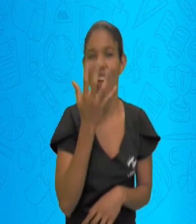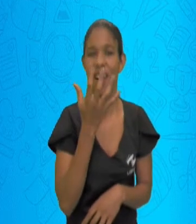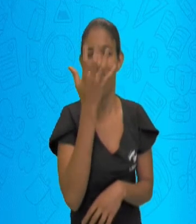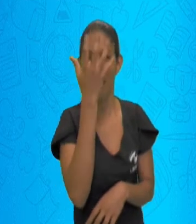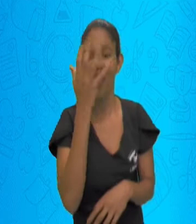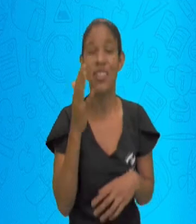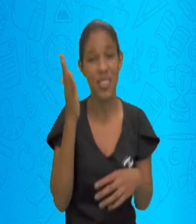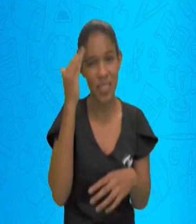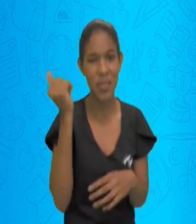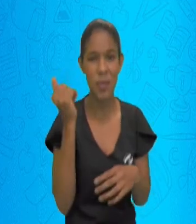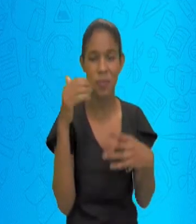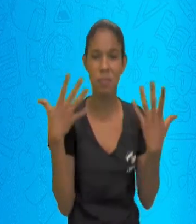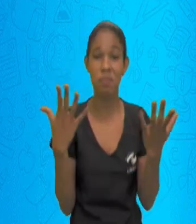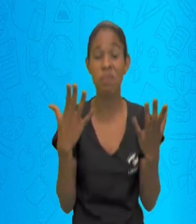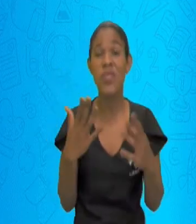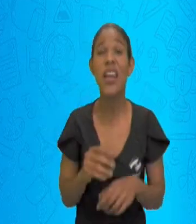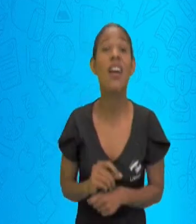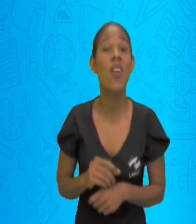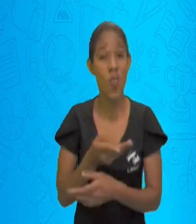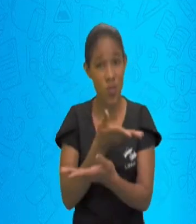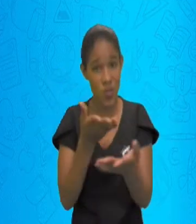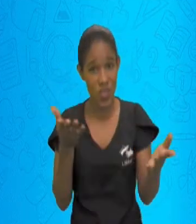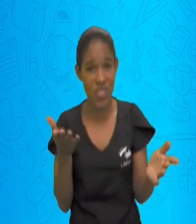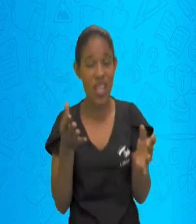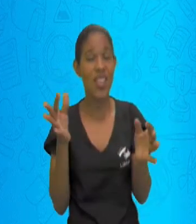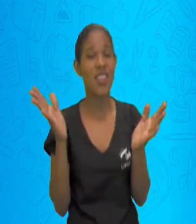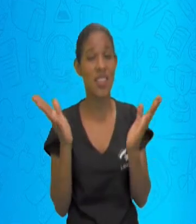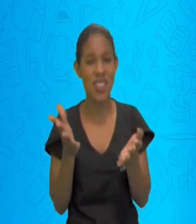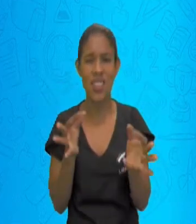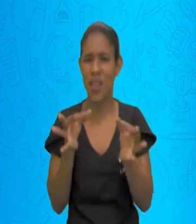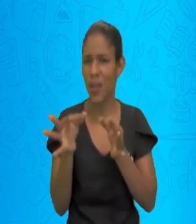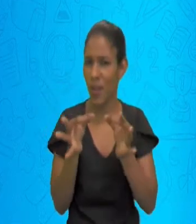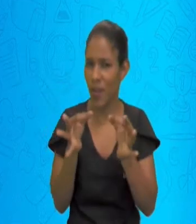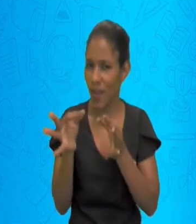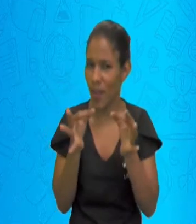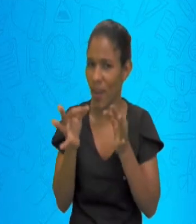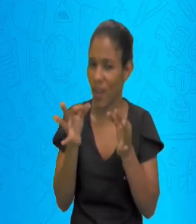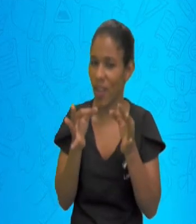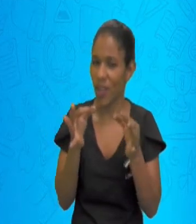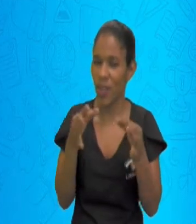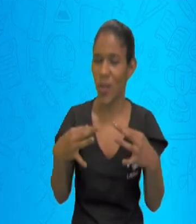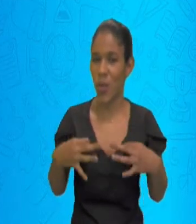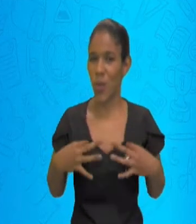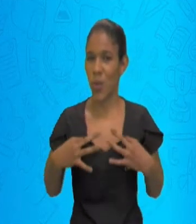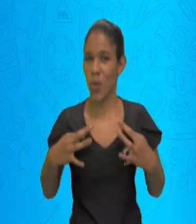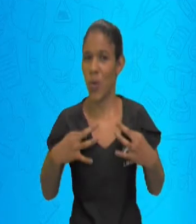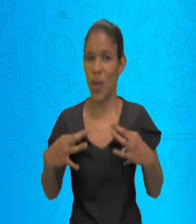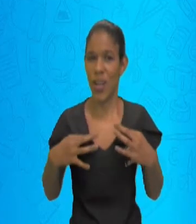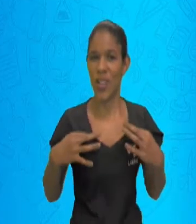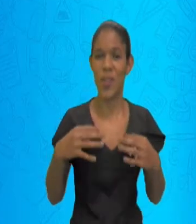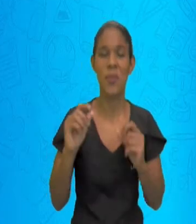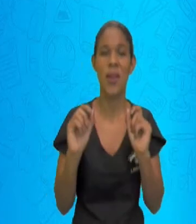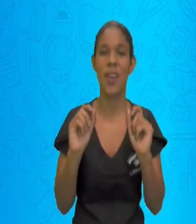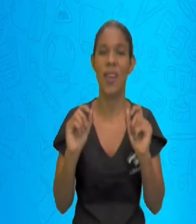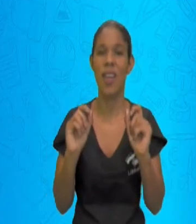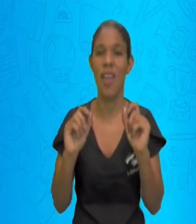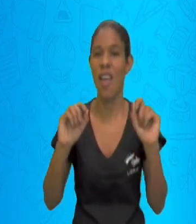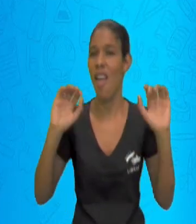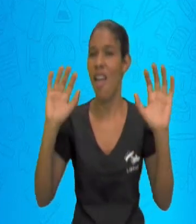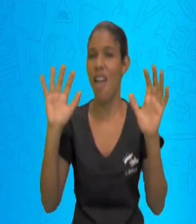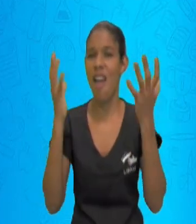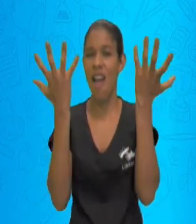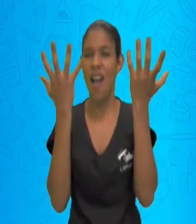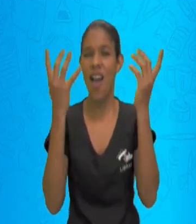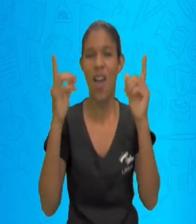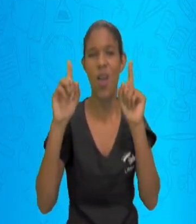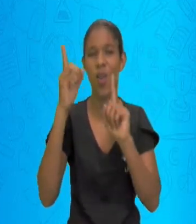se preparou para o carnaval? Seja ele o carnaval de rua, do bloquinho, o carnaval da avenida no